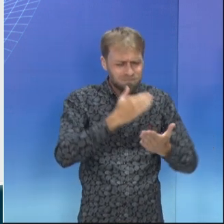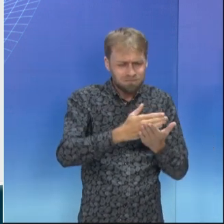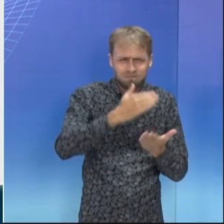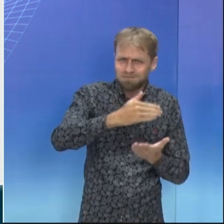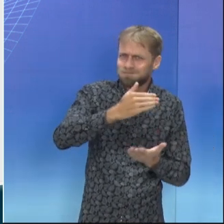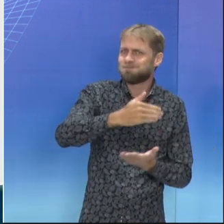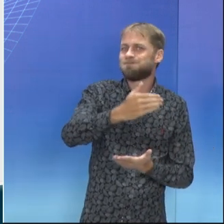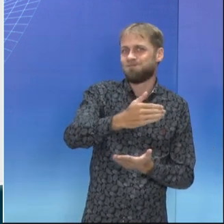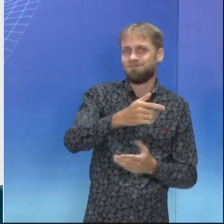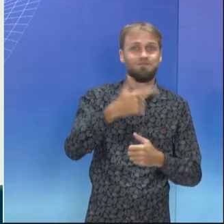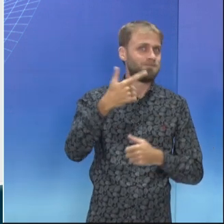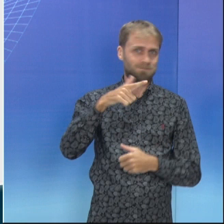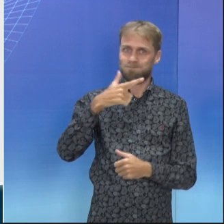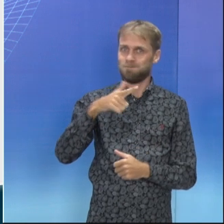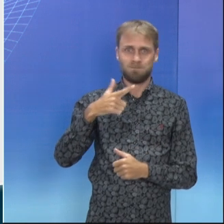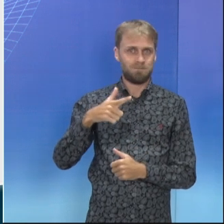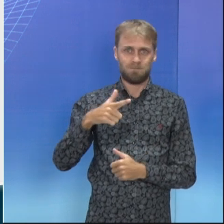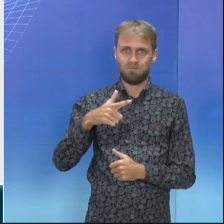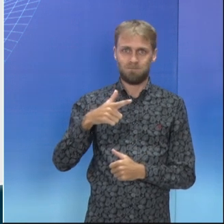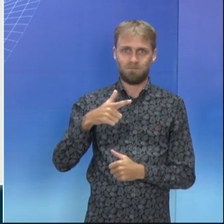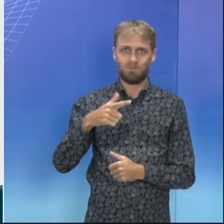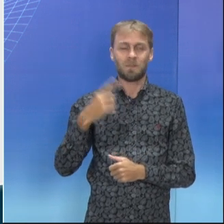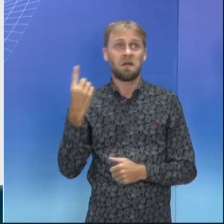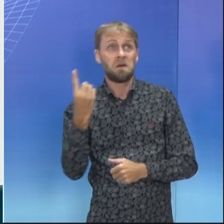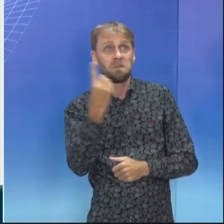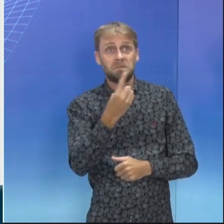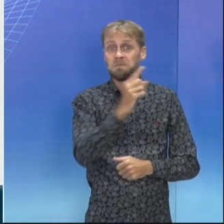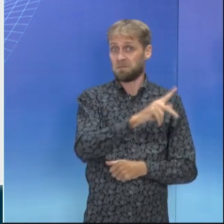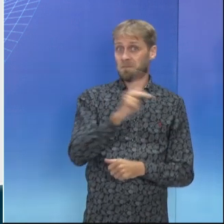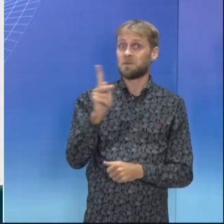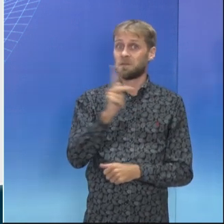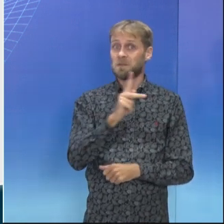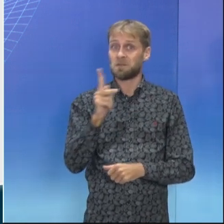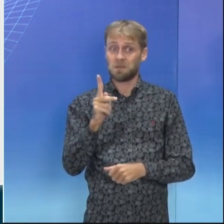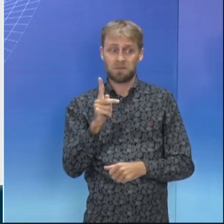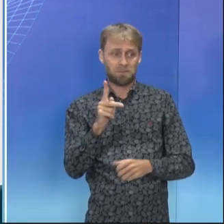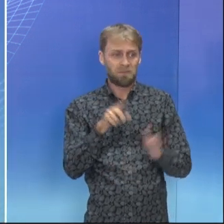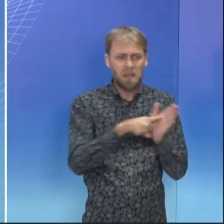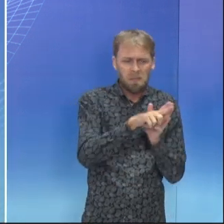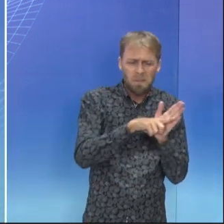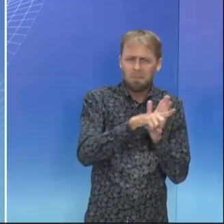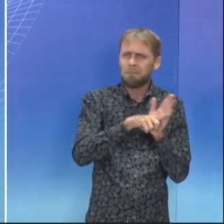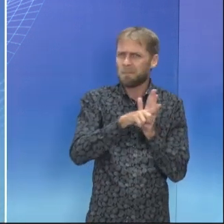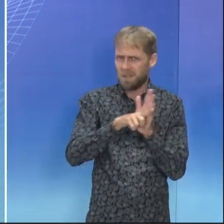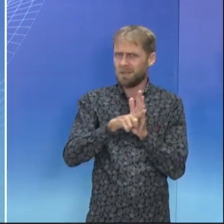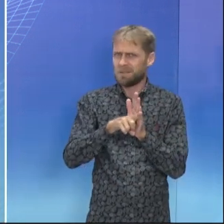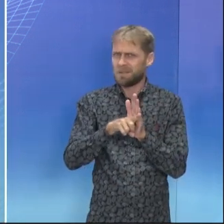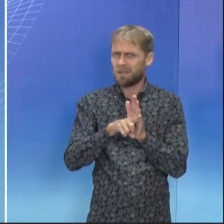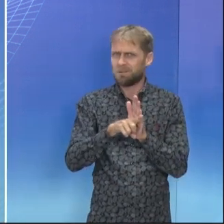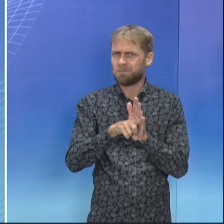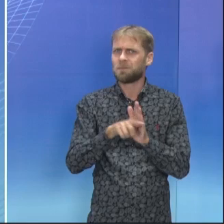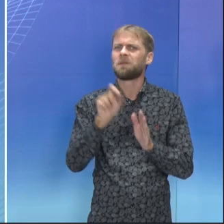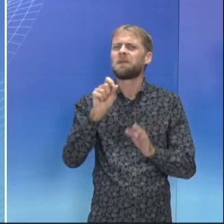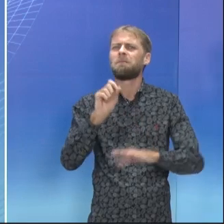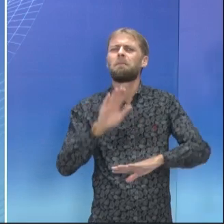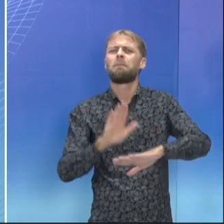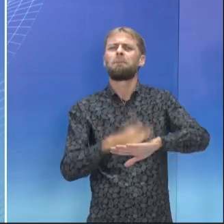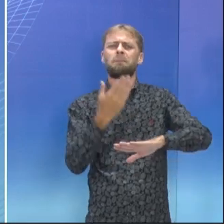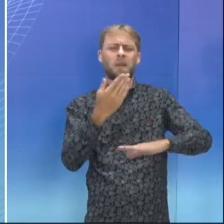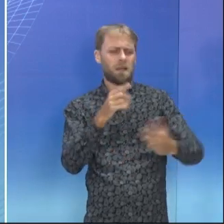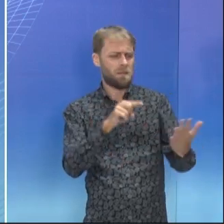passo. Não tem. Alguns estudiosos, alguns professores fizeram um levantamento de questões que mais caem no